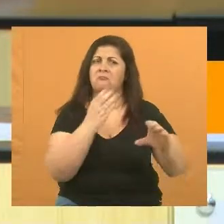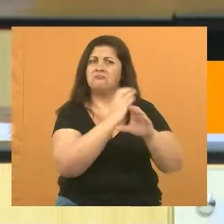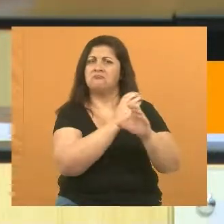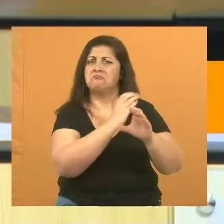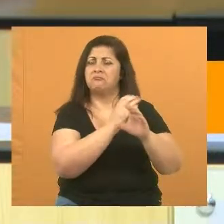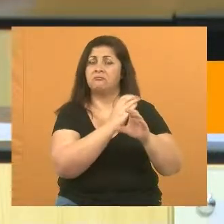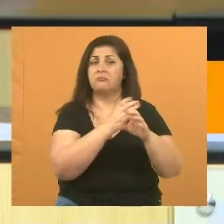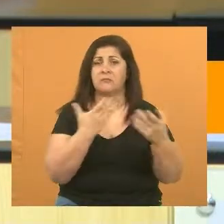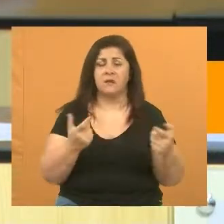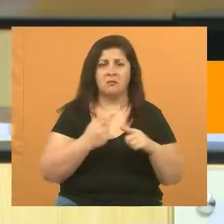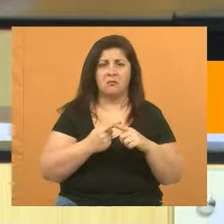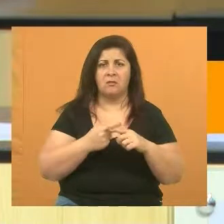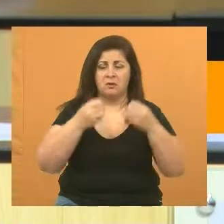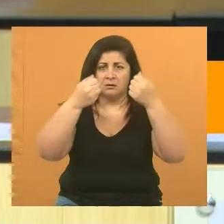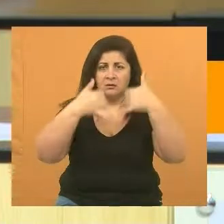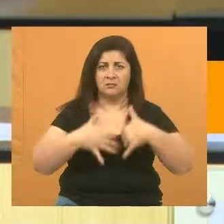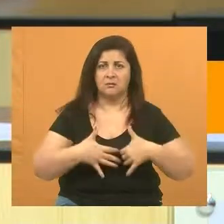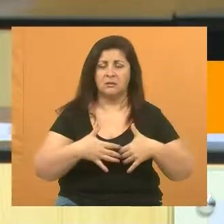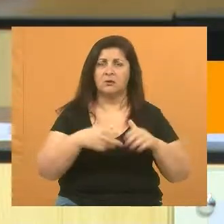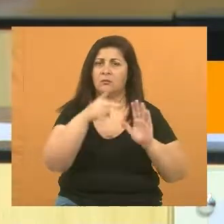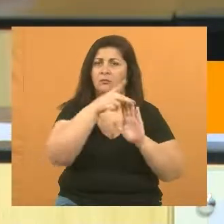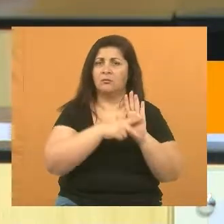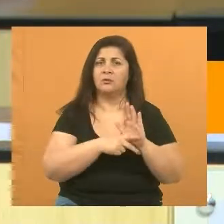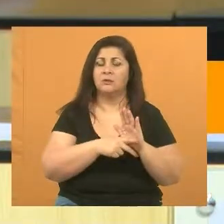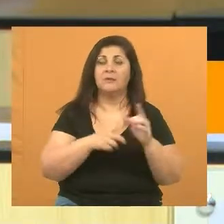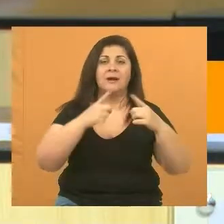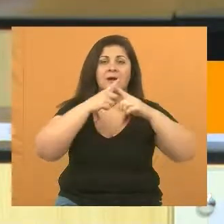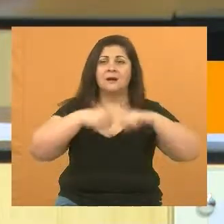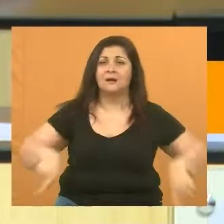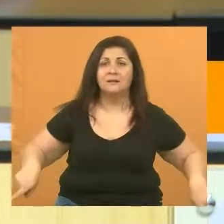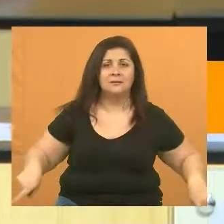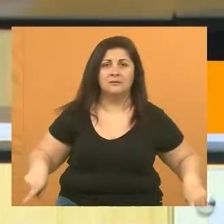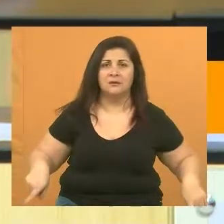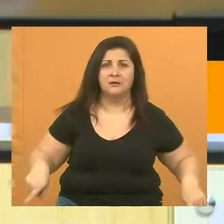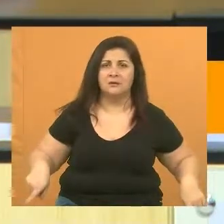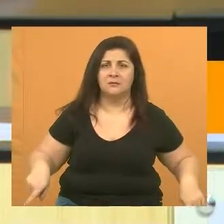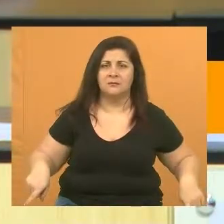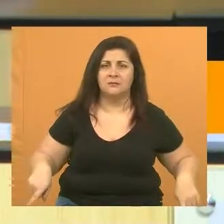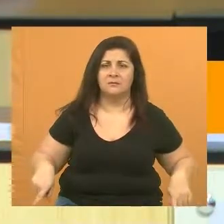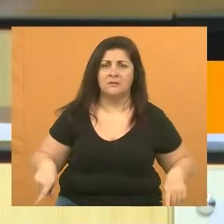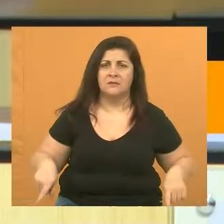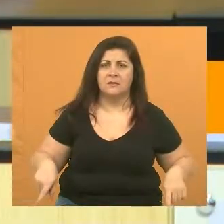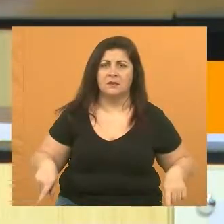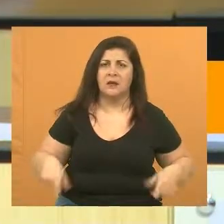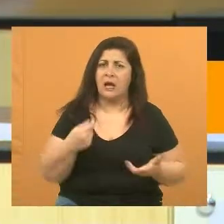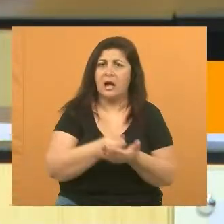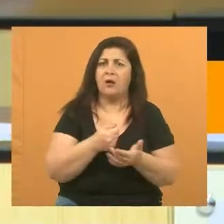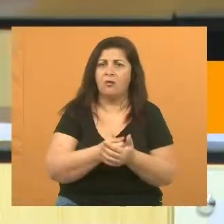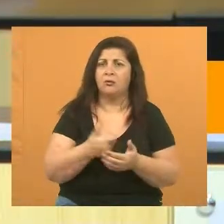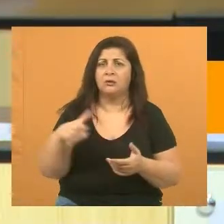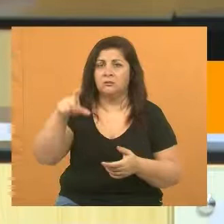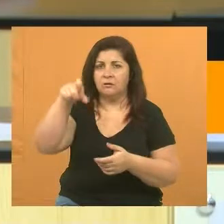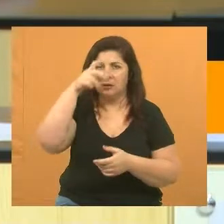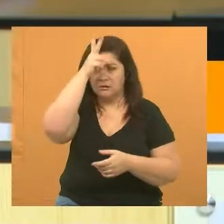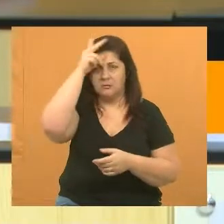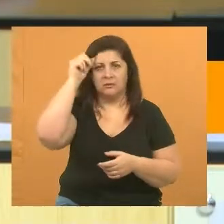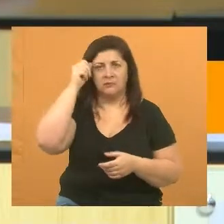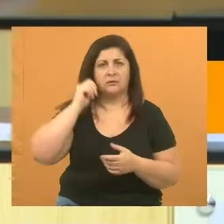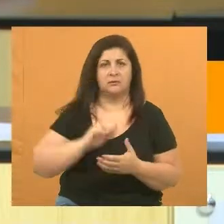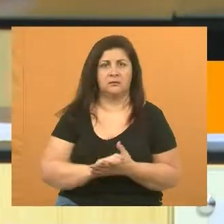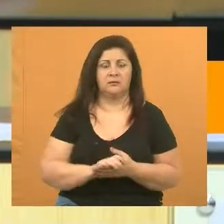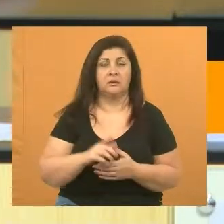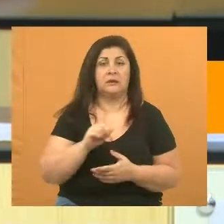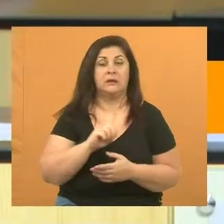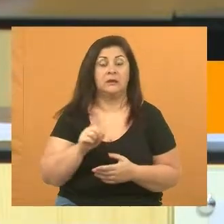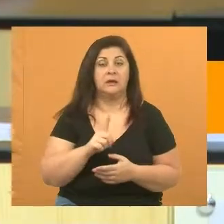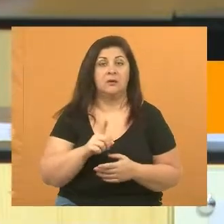comunicação, que ele fala que esse projeto é para anular as contas dos ex-prefeitos. Não é esse sentido. É